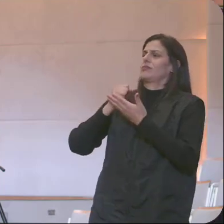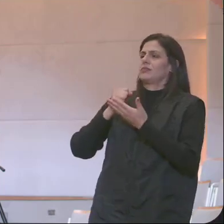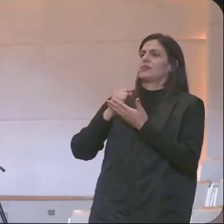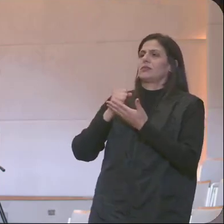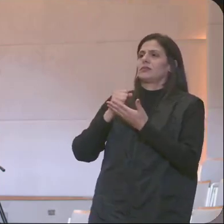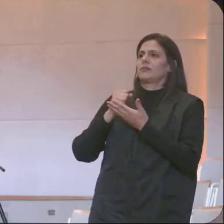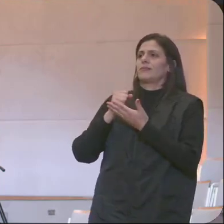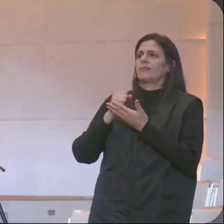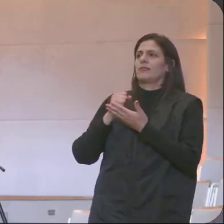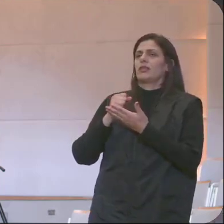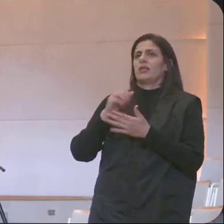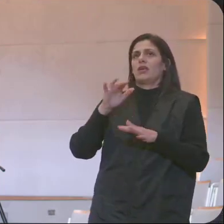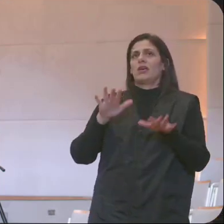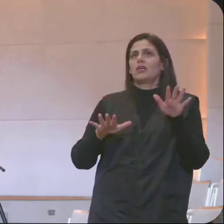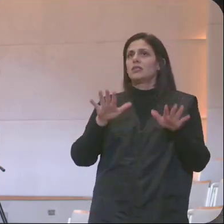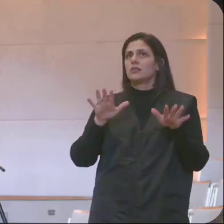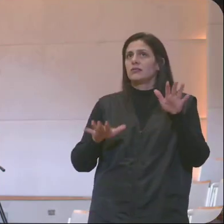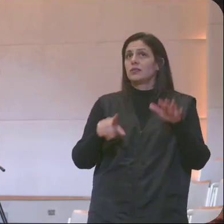Talvez você pense assim: